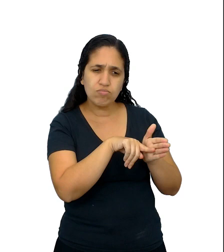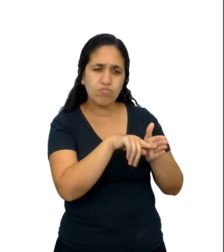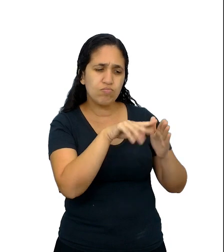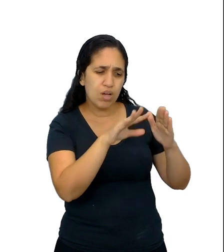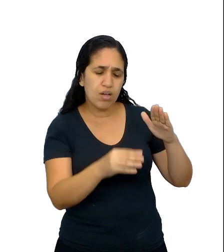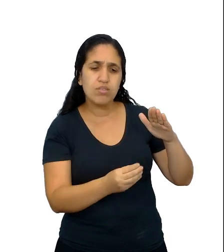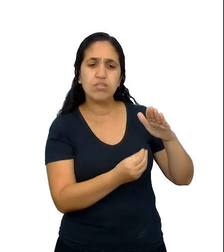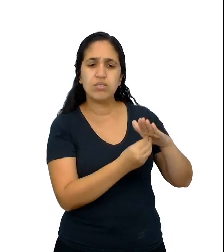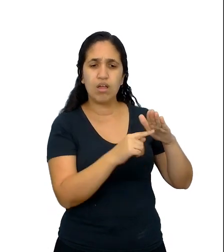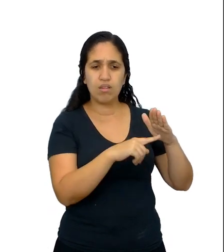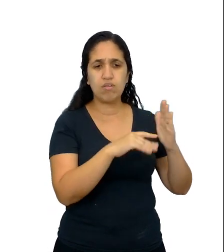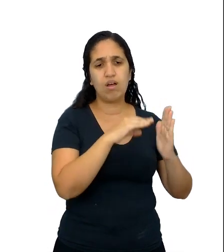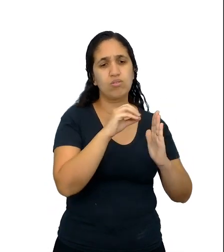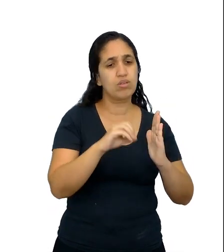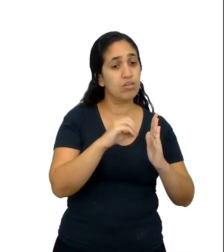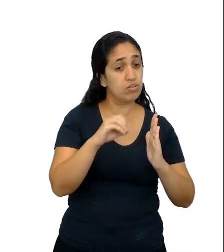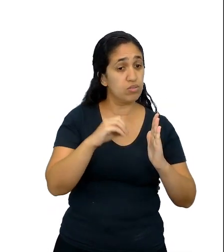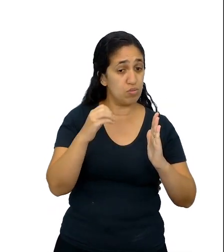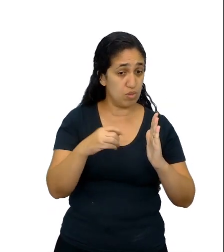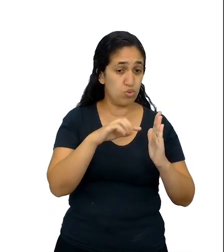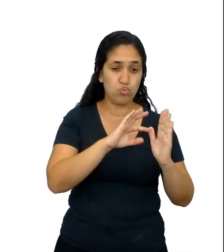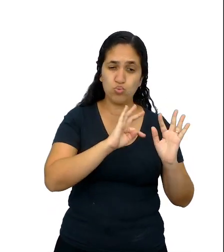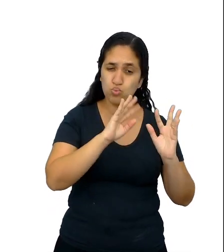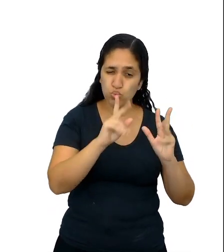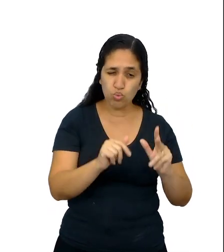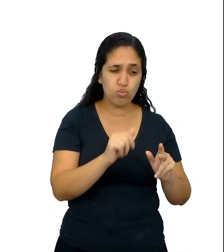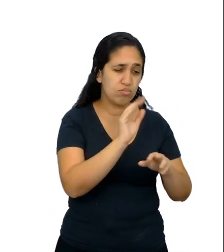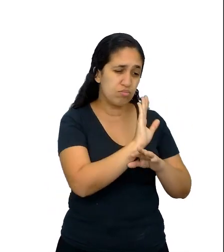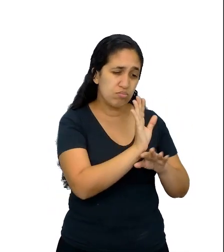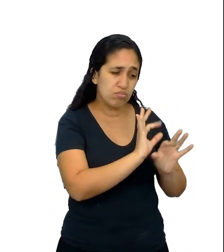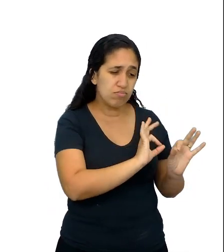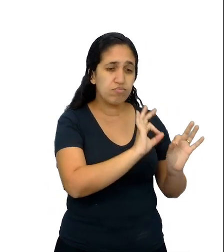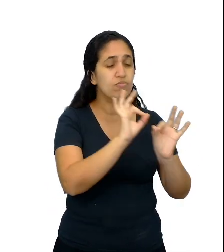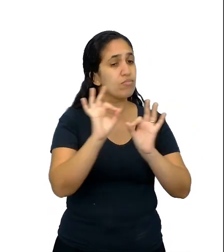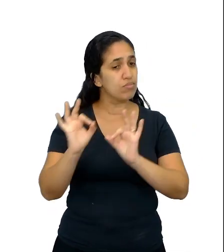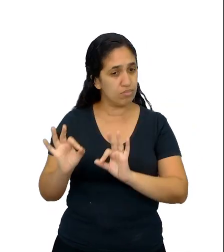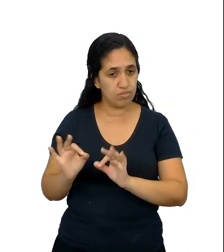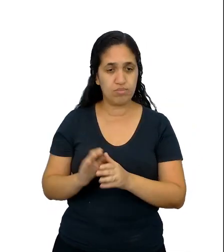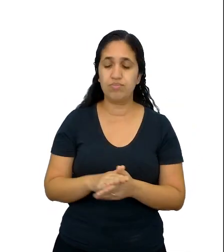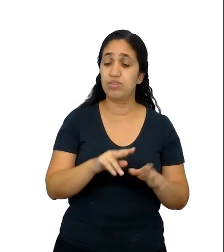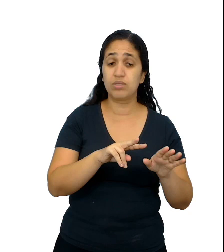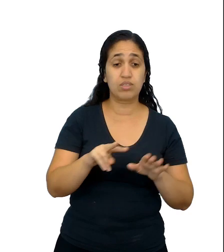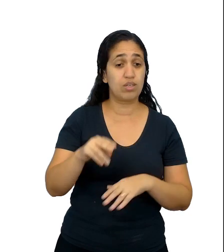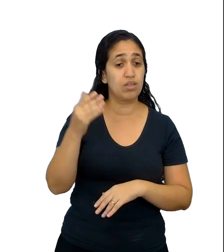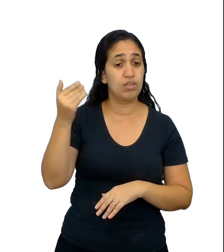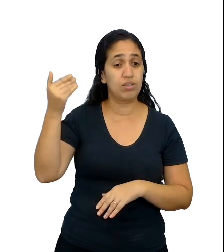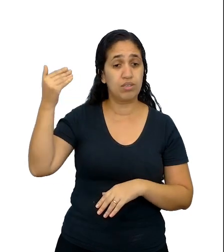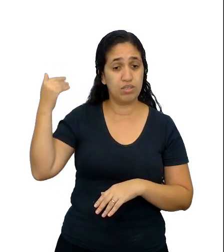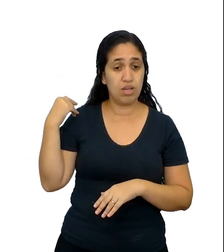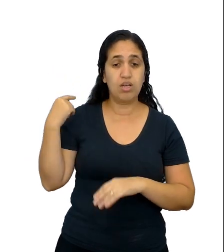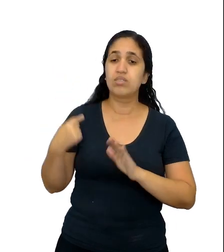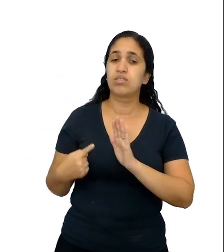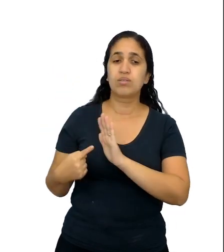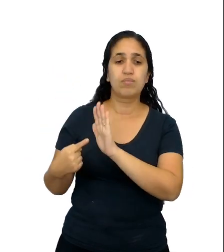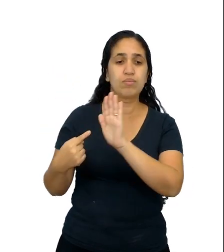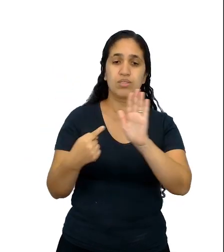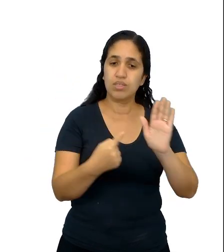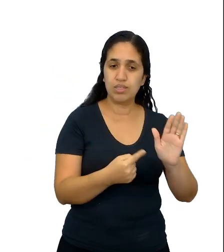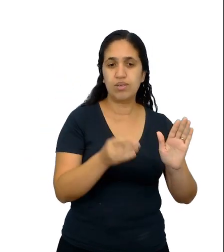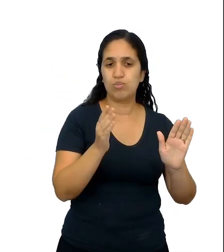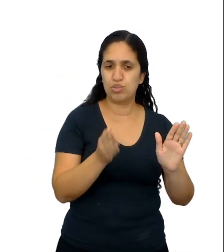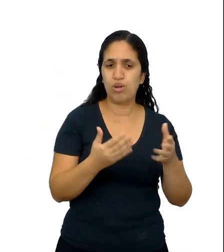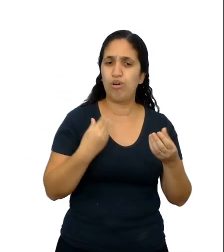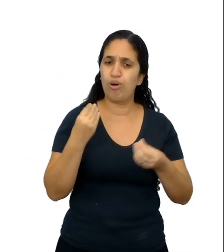de Mídias, né, essas gravações, tá? Nós já, na semana passada, nós já apresentamos um